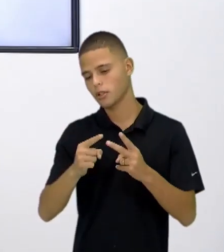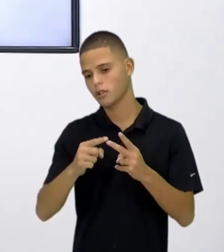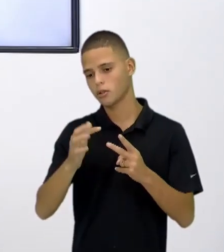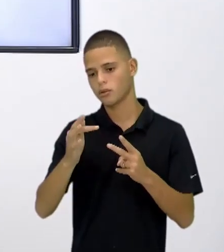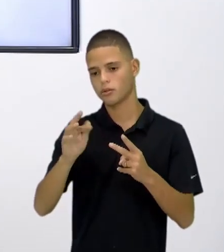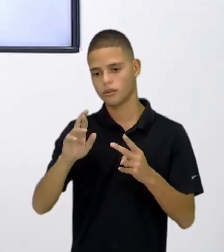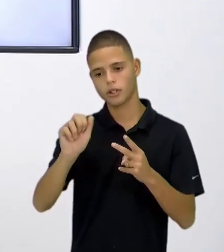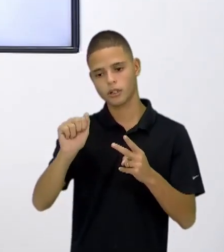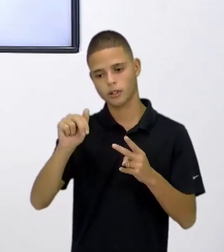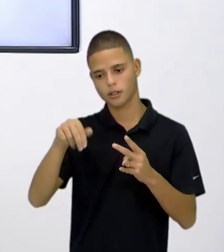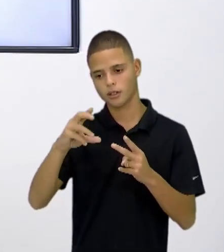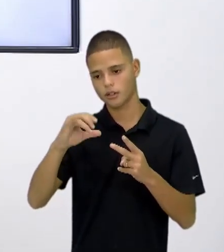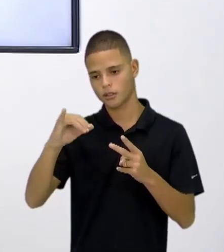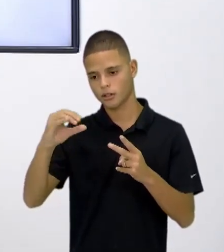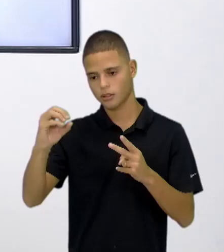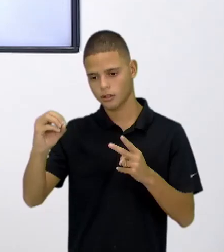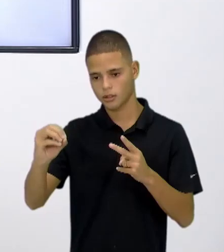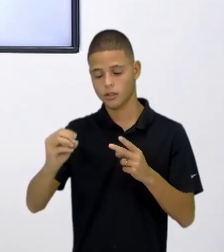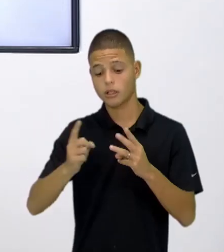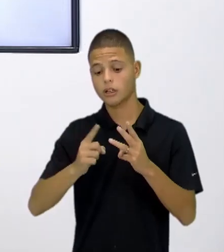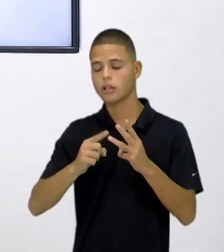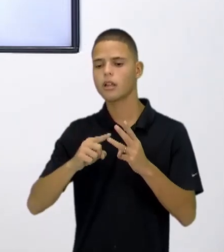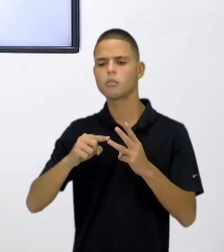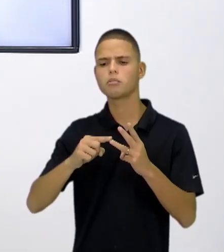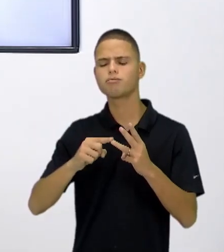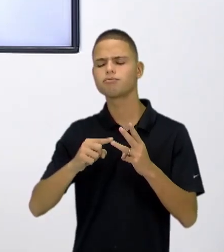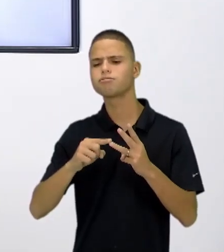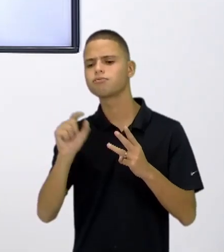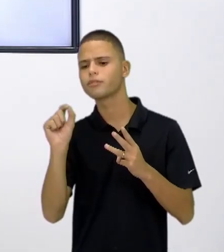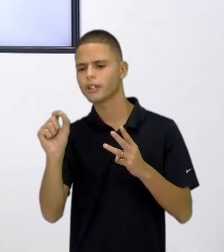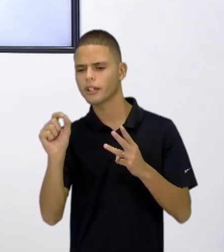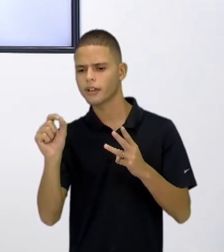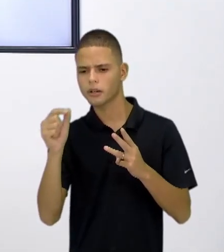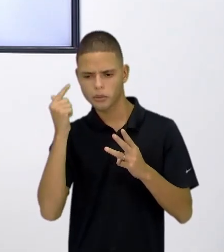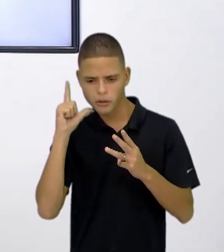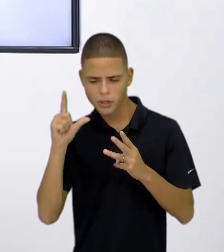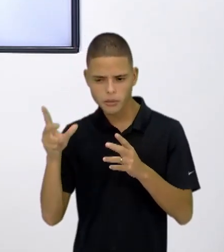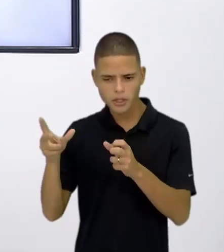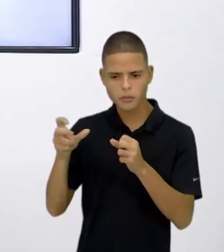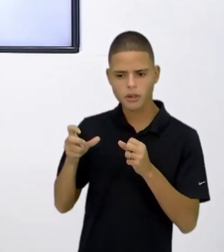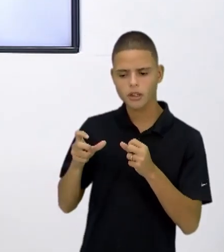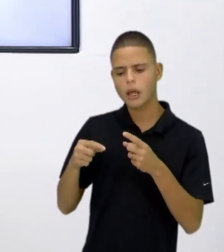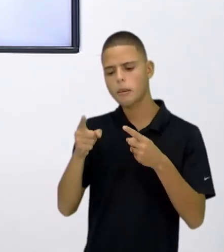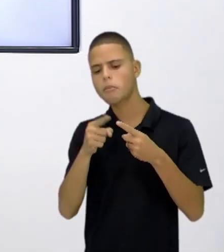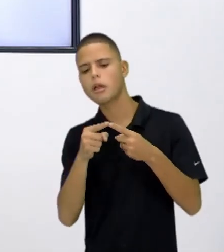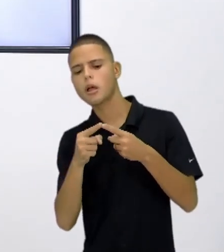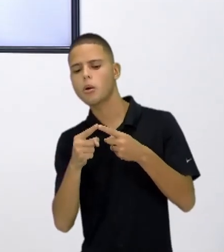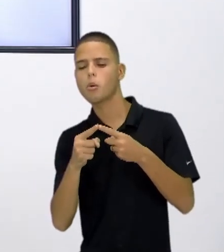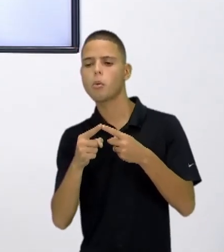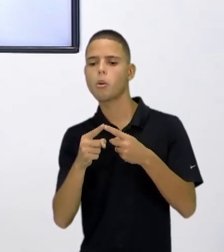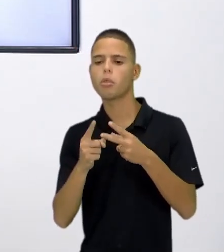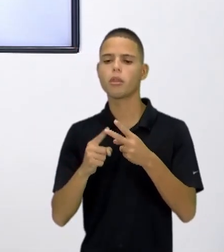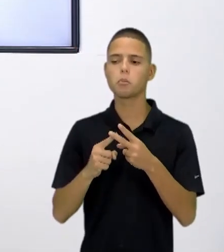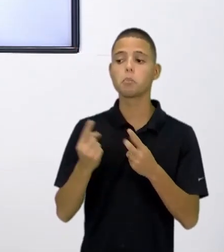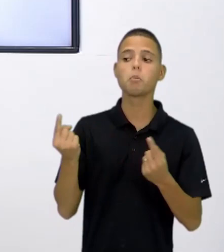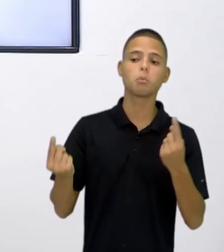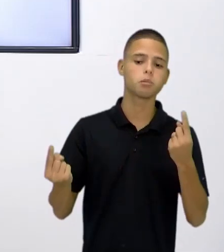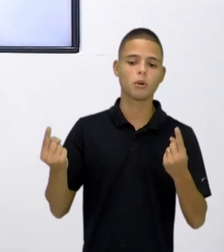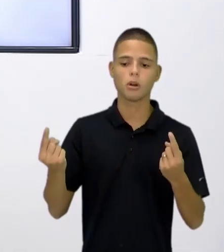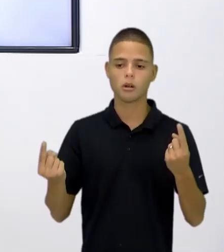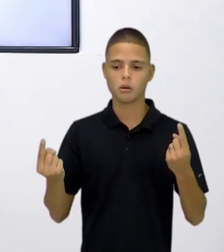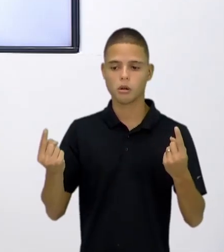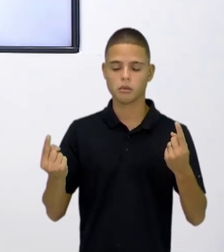Francisco, e na sequência aí uma outra fala. Essa fala vocês conseguem perceber se é do professor Marco, se é do